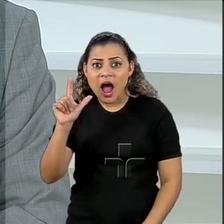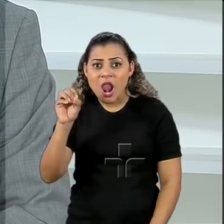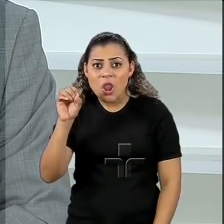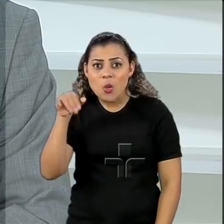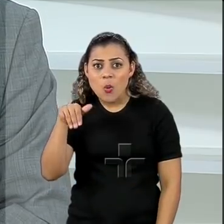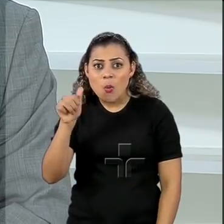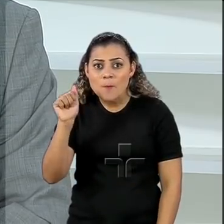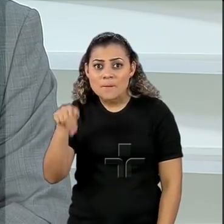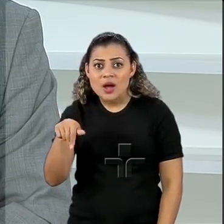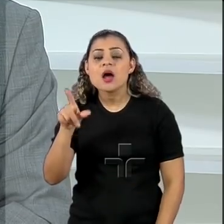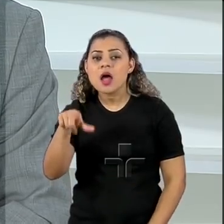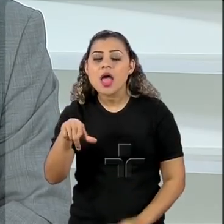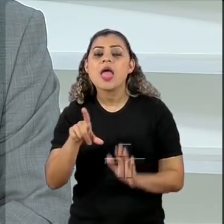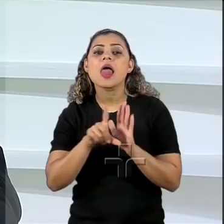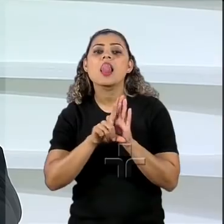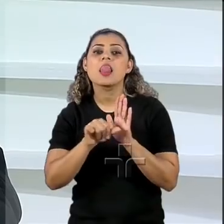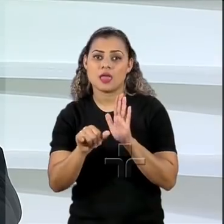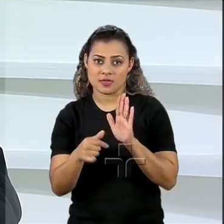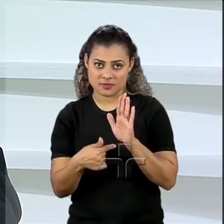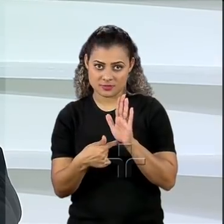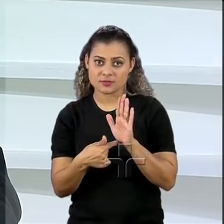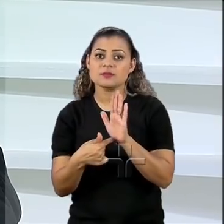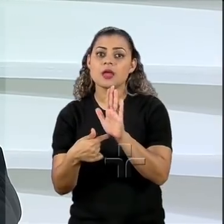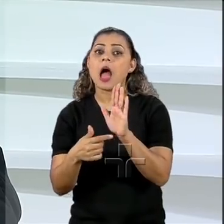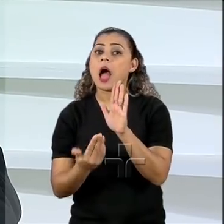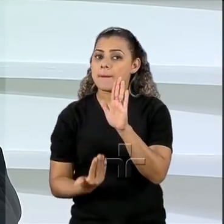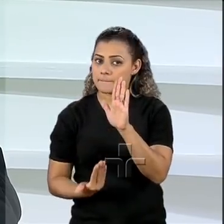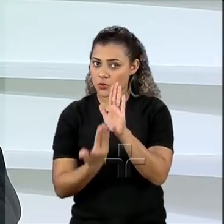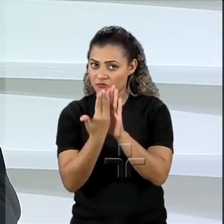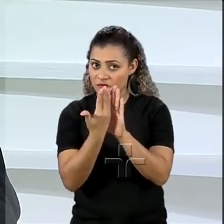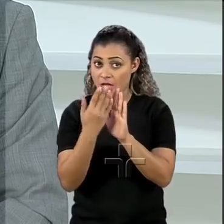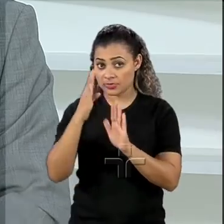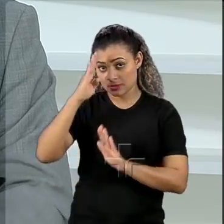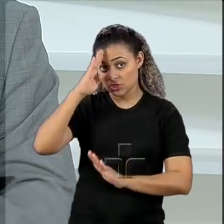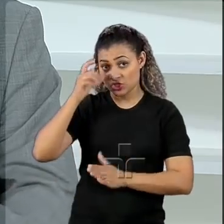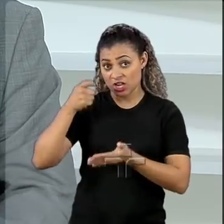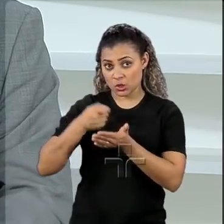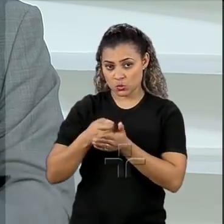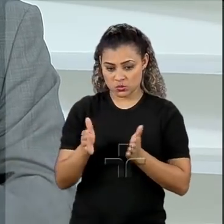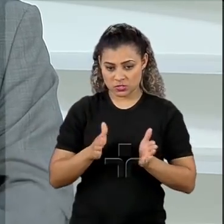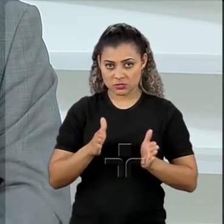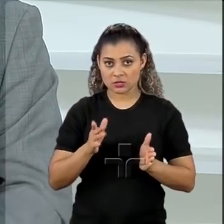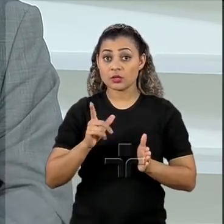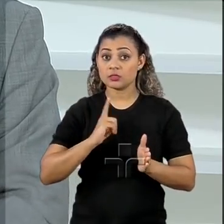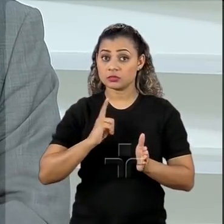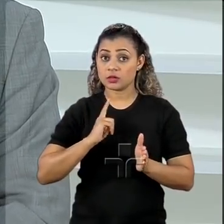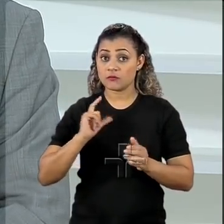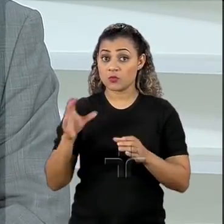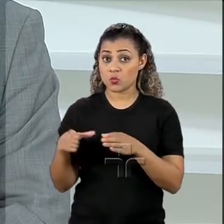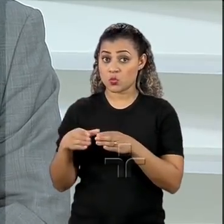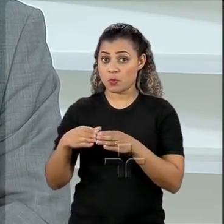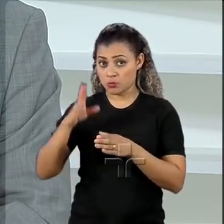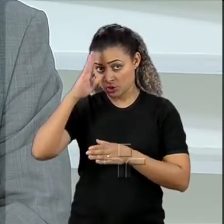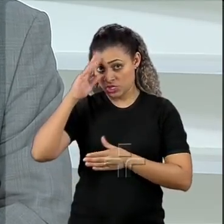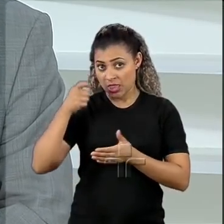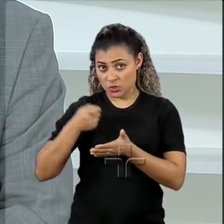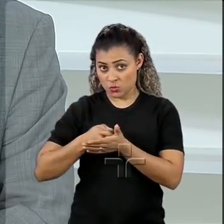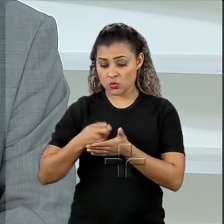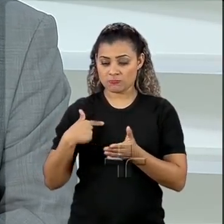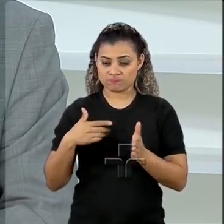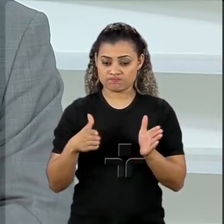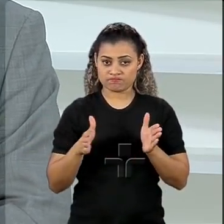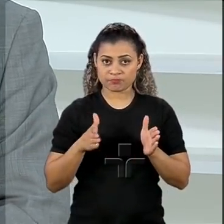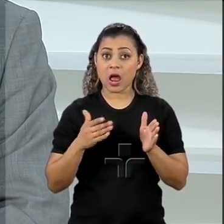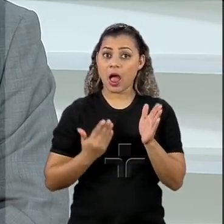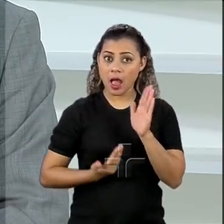79, portanto, aprovada ainda na época da ditadura militar, com conceito de autoridade próprio de uma ditadura, e que, passado,